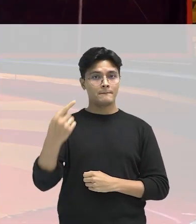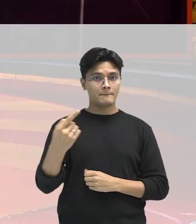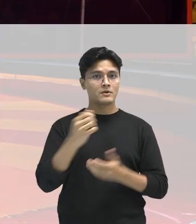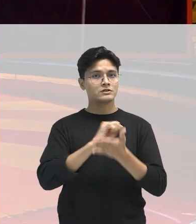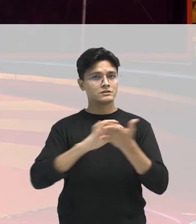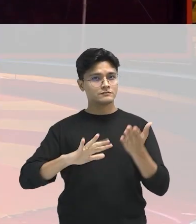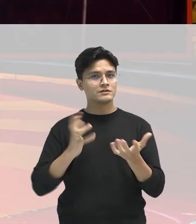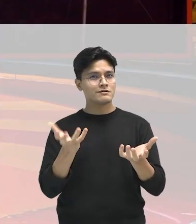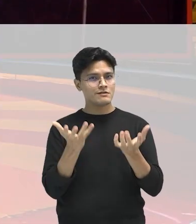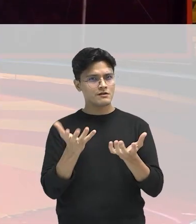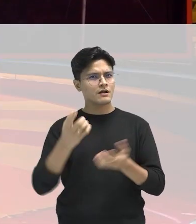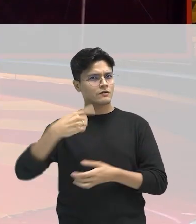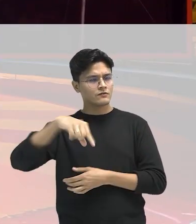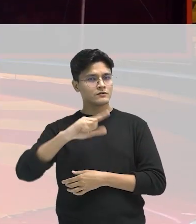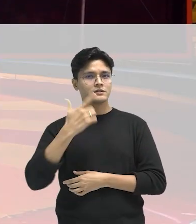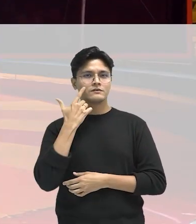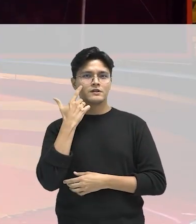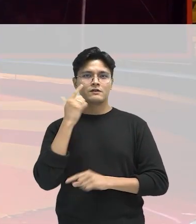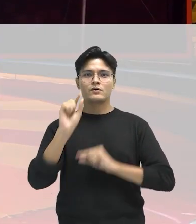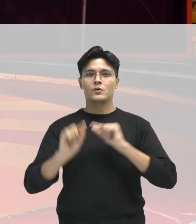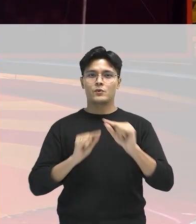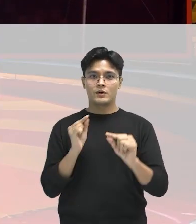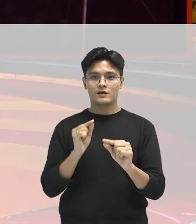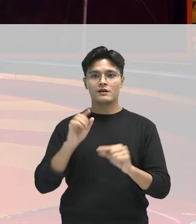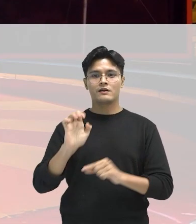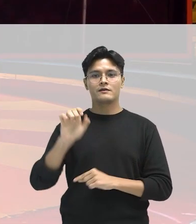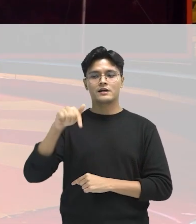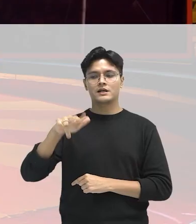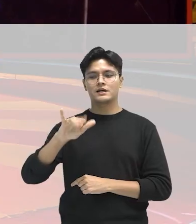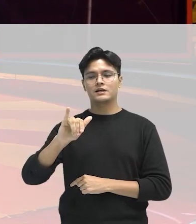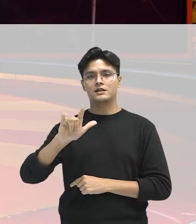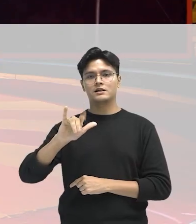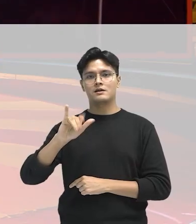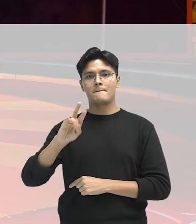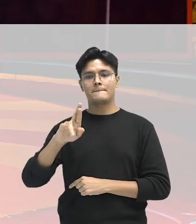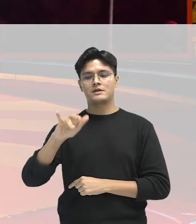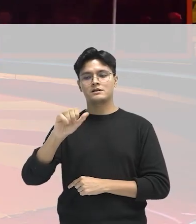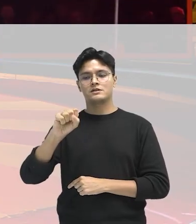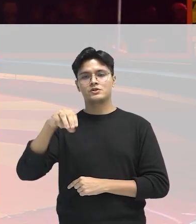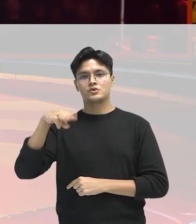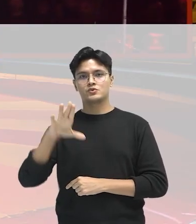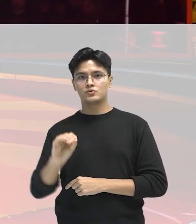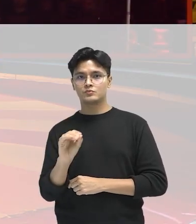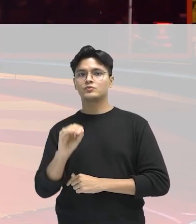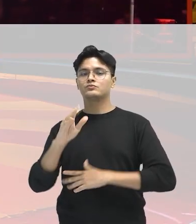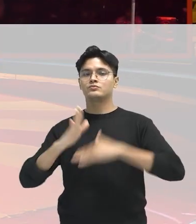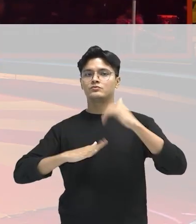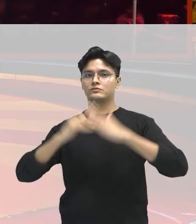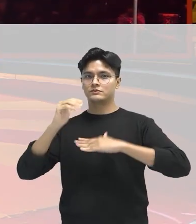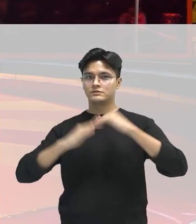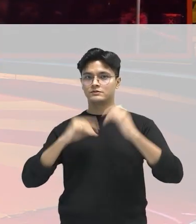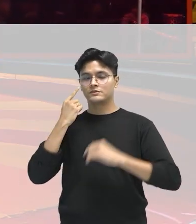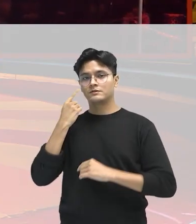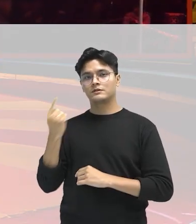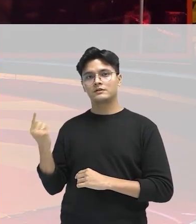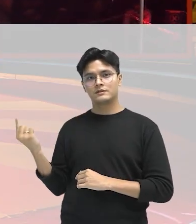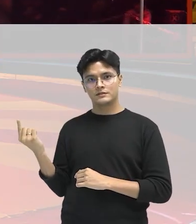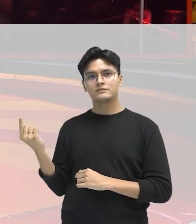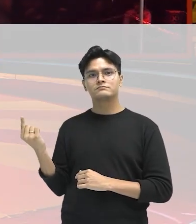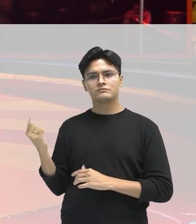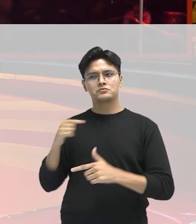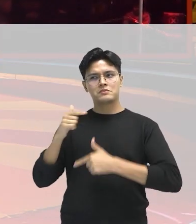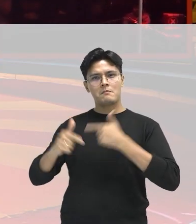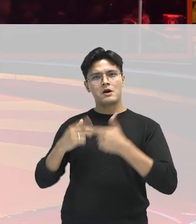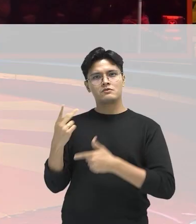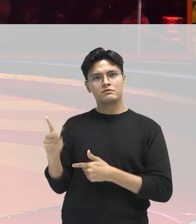quero que vocês vejam é o equilibrismo, ou seja, os equilibristas estão aí fazendo todo o seu trabalho